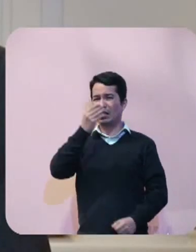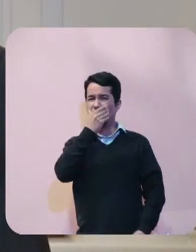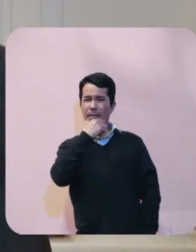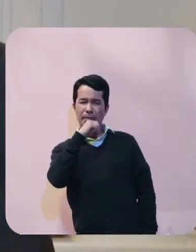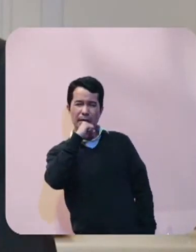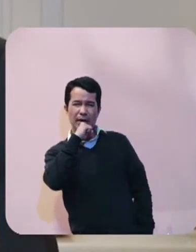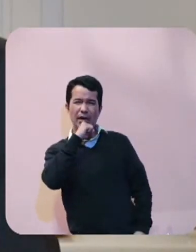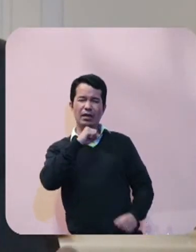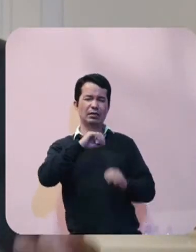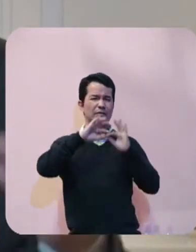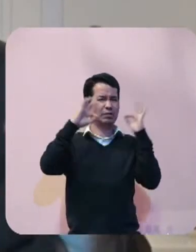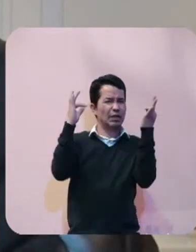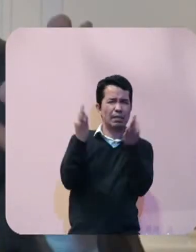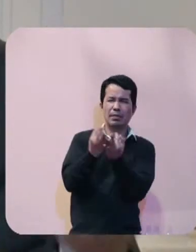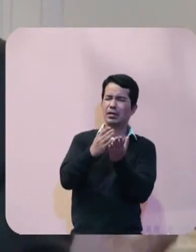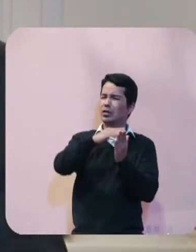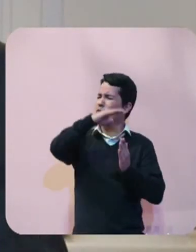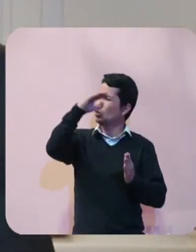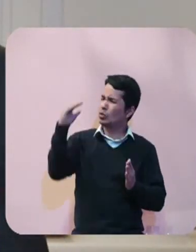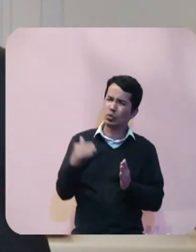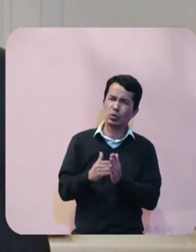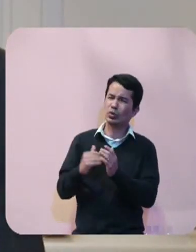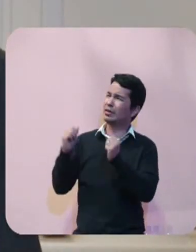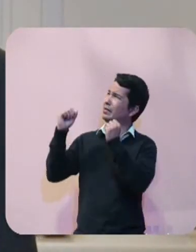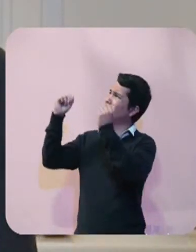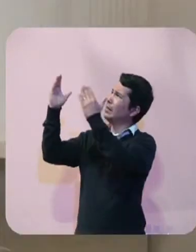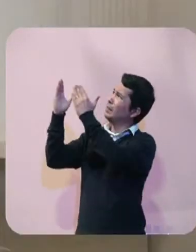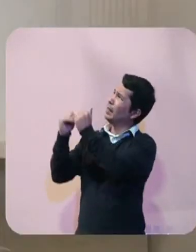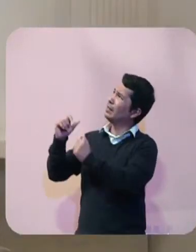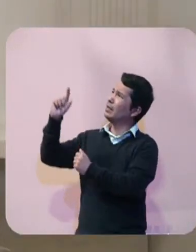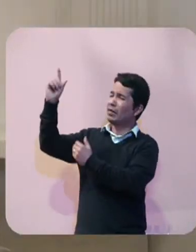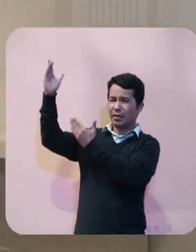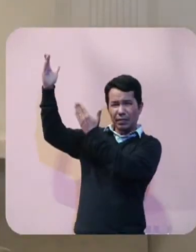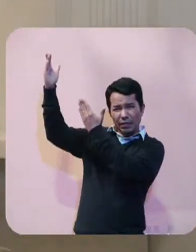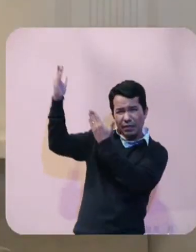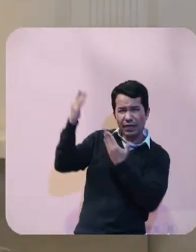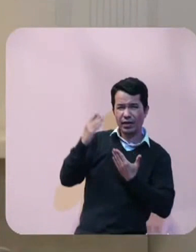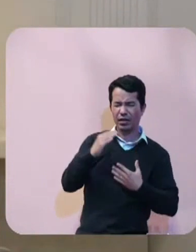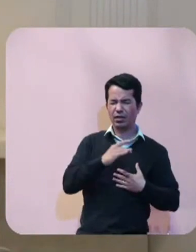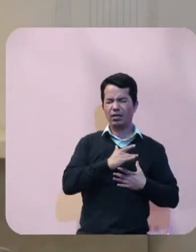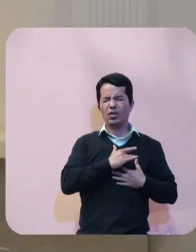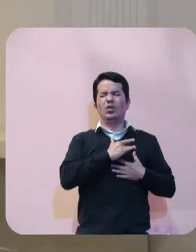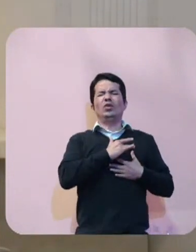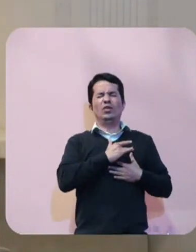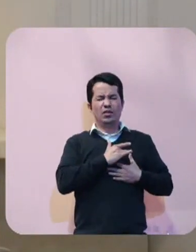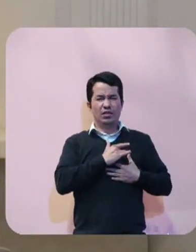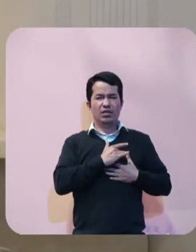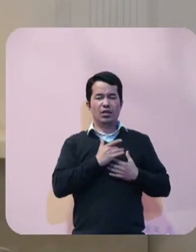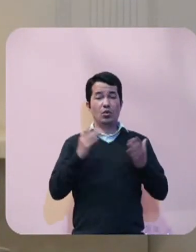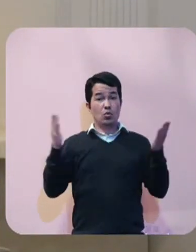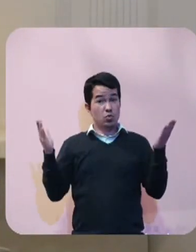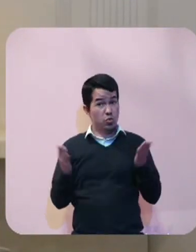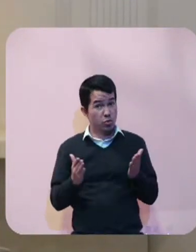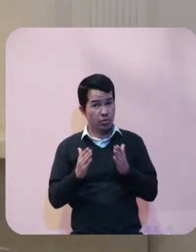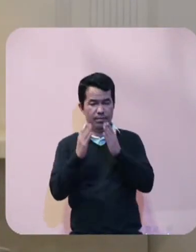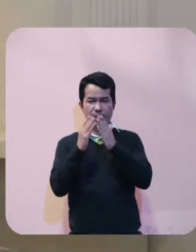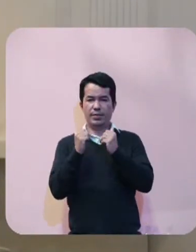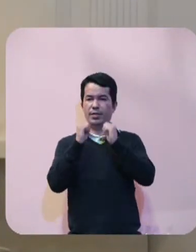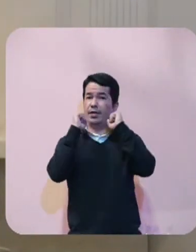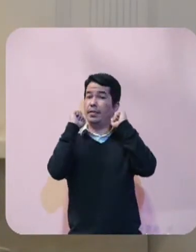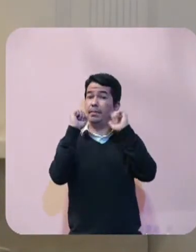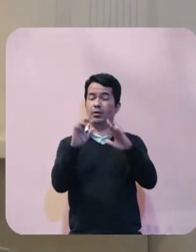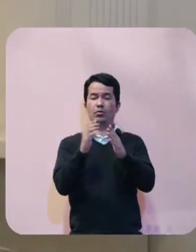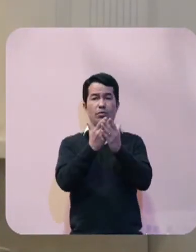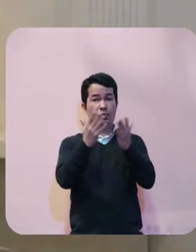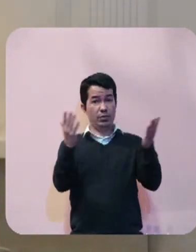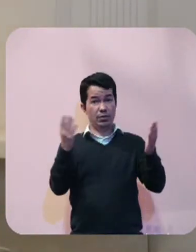nas tuas mãos e pedindo: vem, Senhor, sobre mim. E hoje eu vou pedir a bênção sobre você e sobre